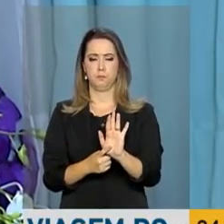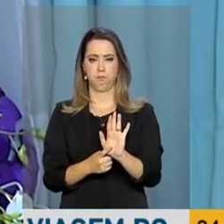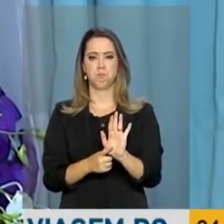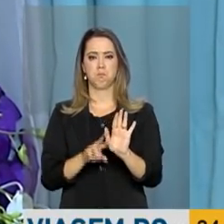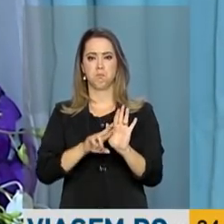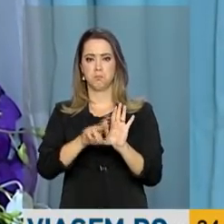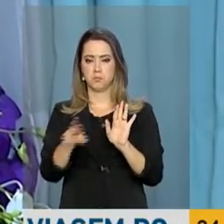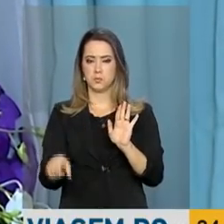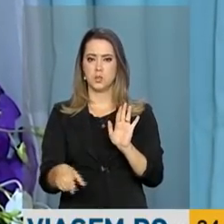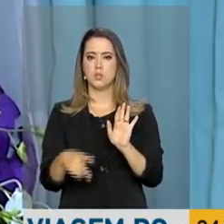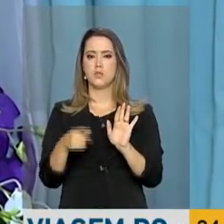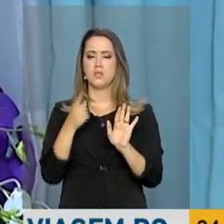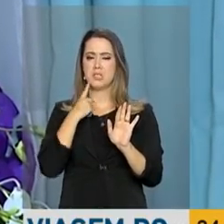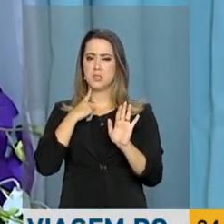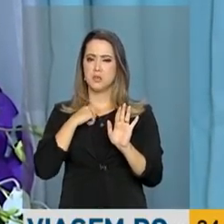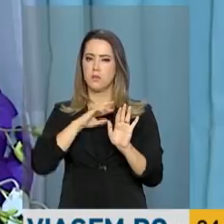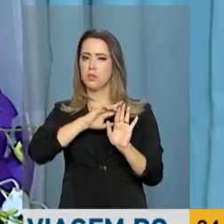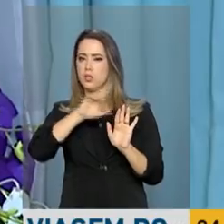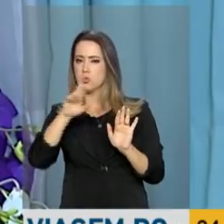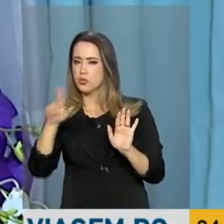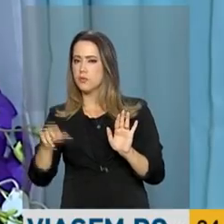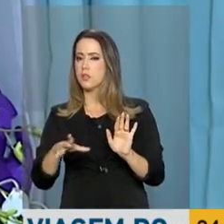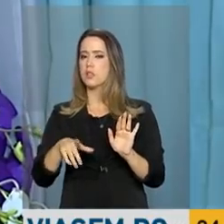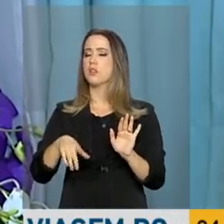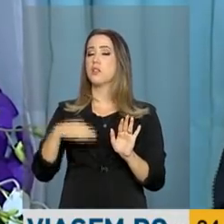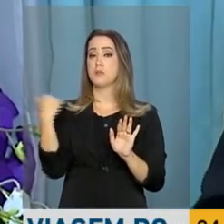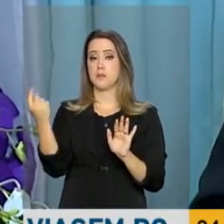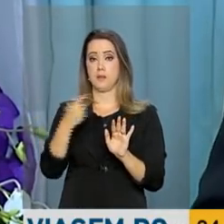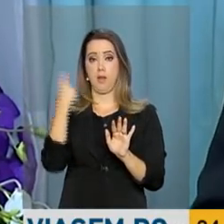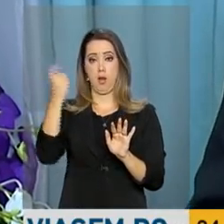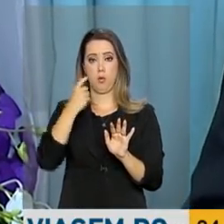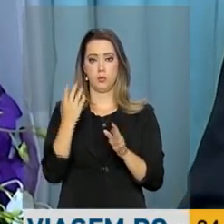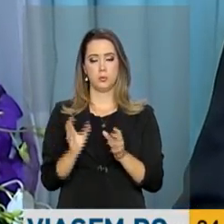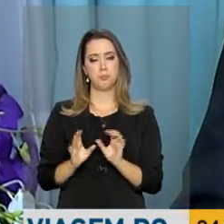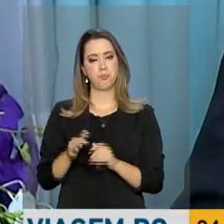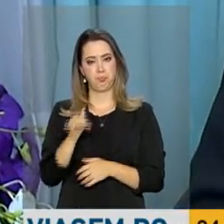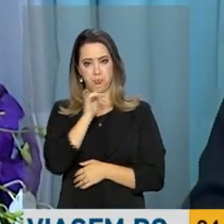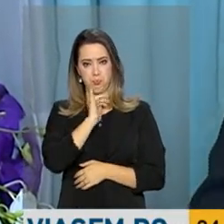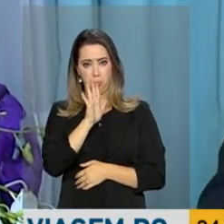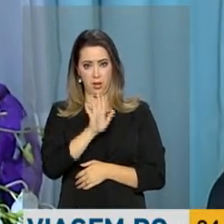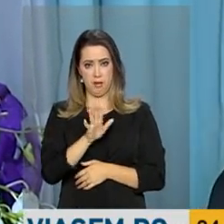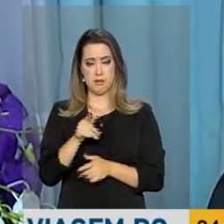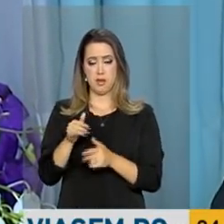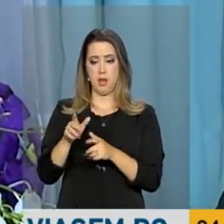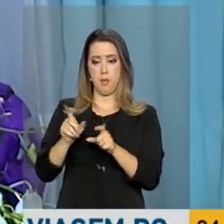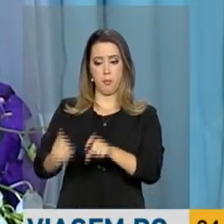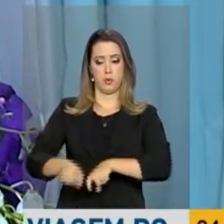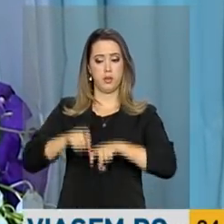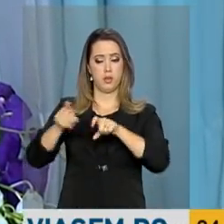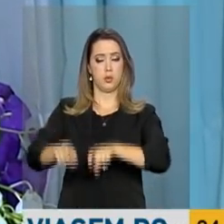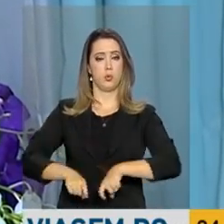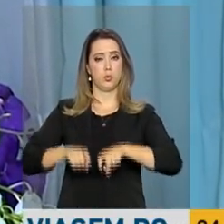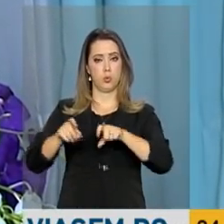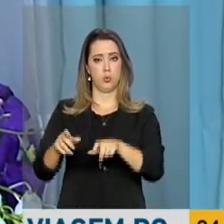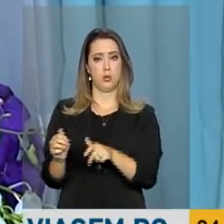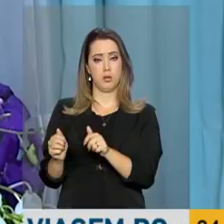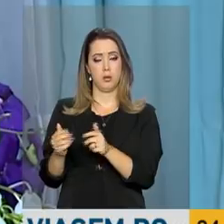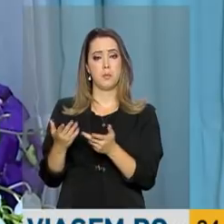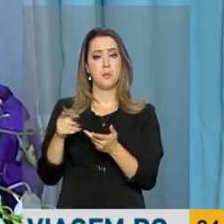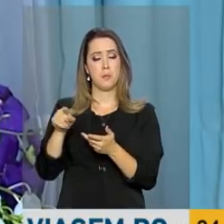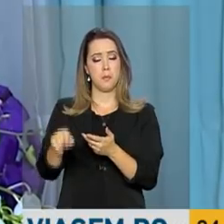e demandas sempre renovadas. No campo, nós estamos aqui com o nosso ministro da Agricultura,